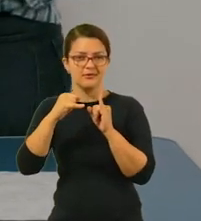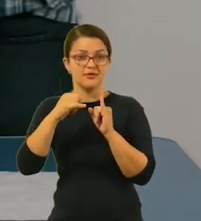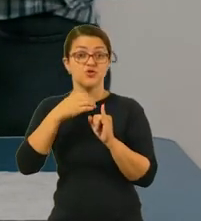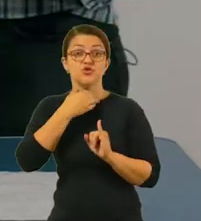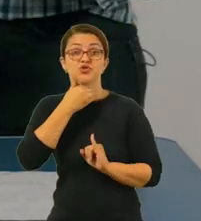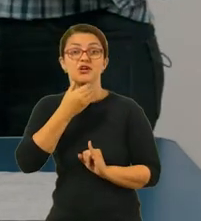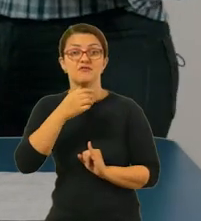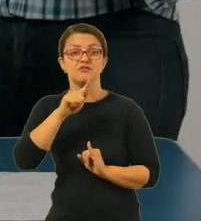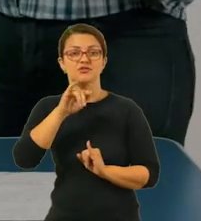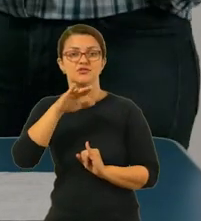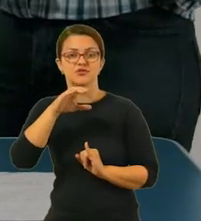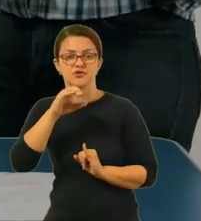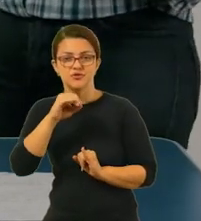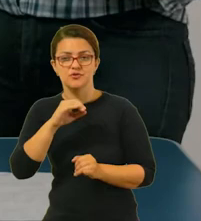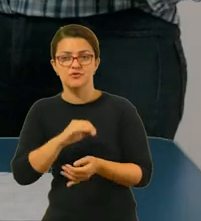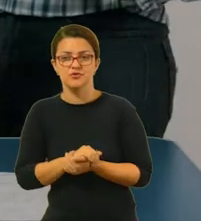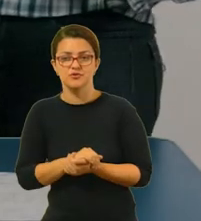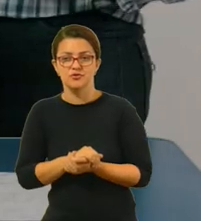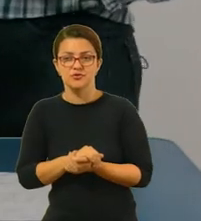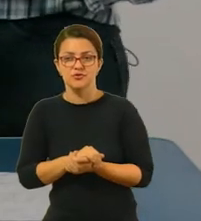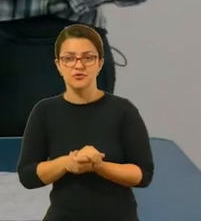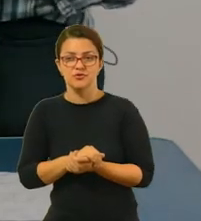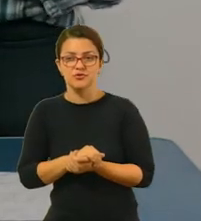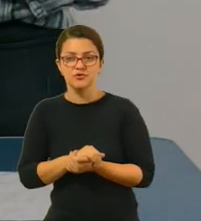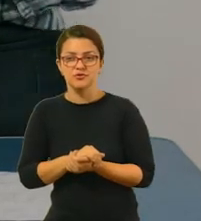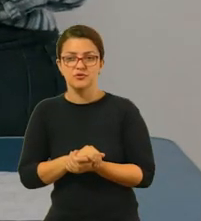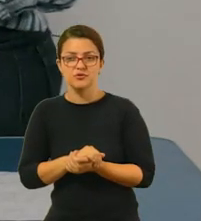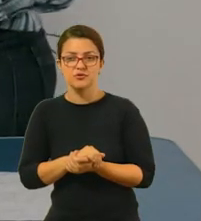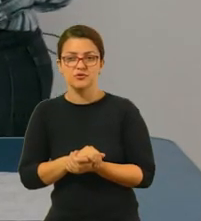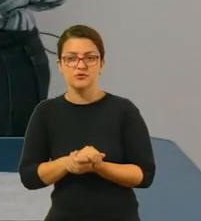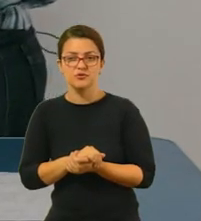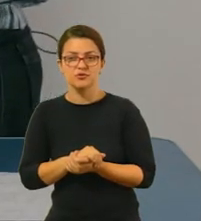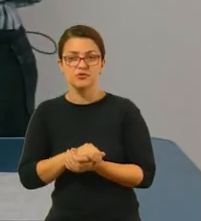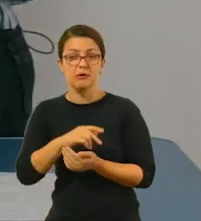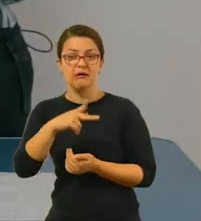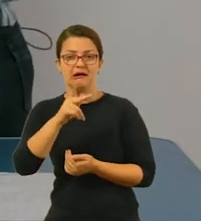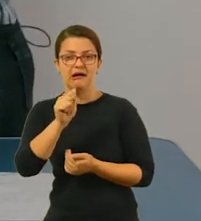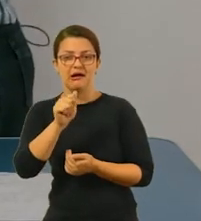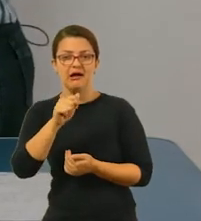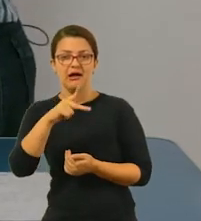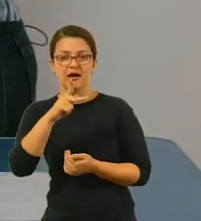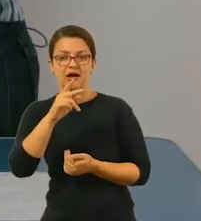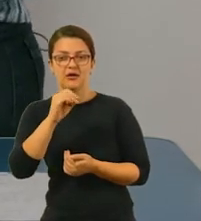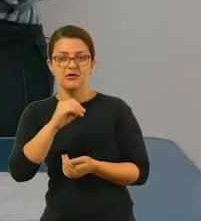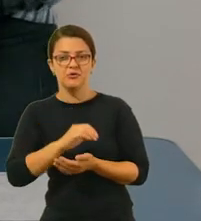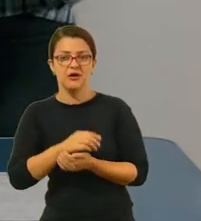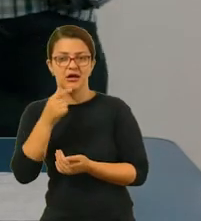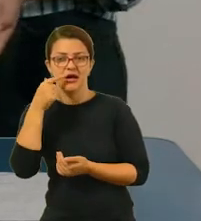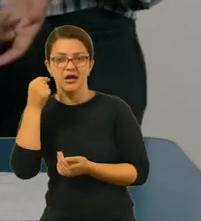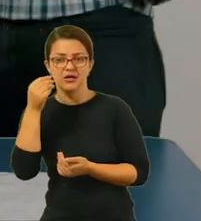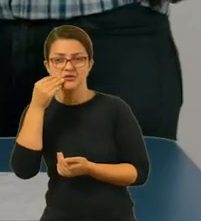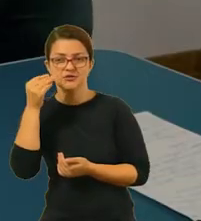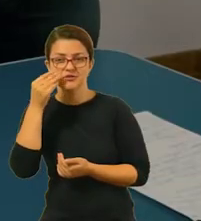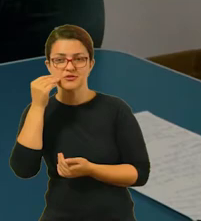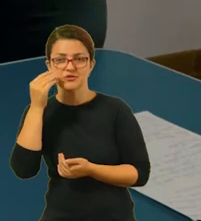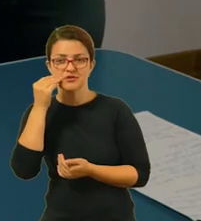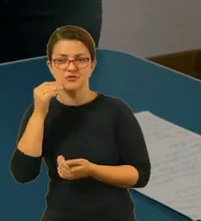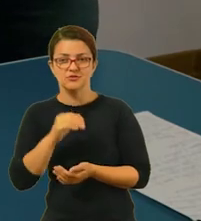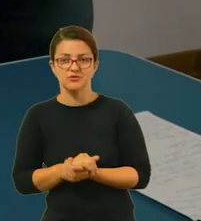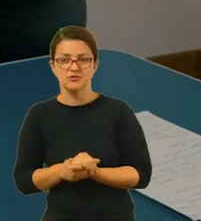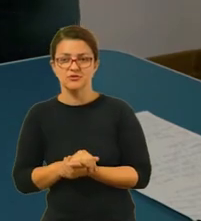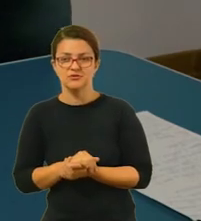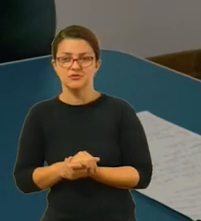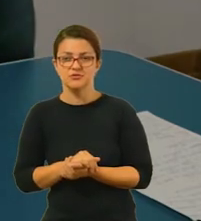girafa Giló. E seu gatinho Caco tem a quarta parte da altura de Giló. Qual é a altura de Paula e qual é a altura do seu